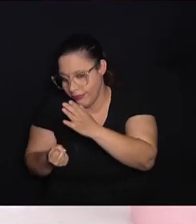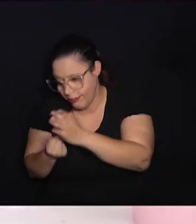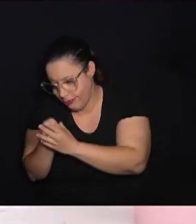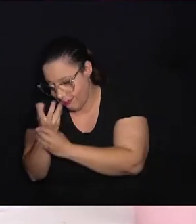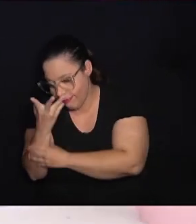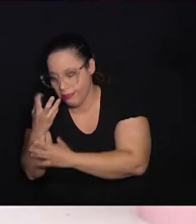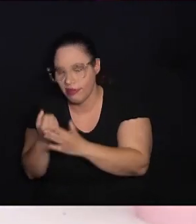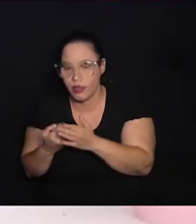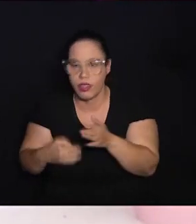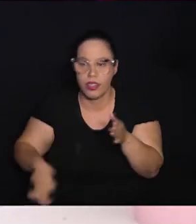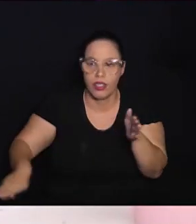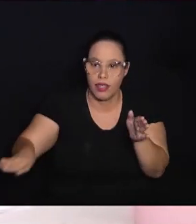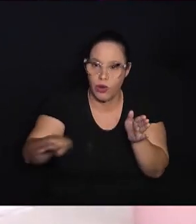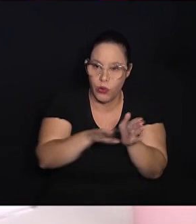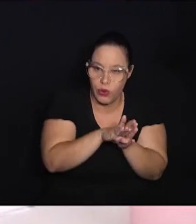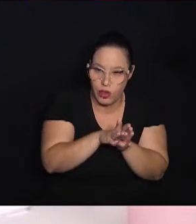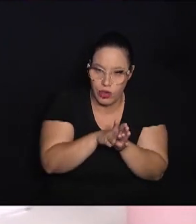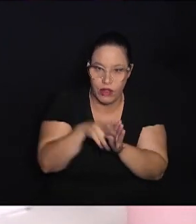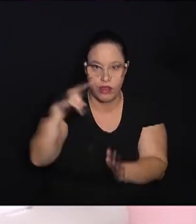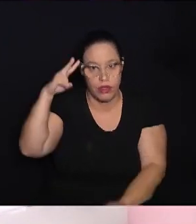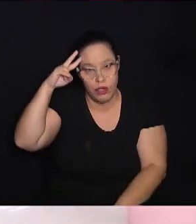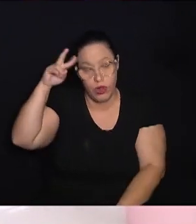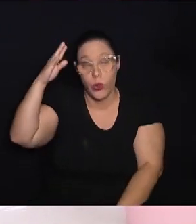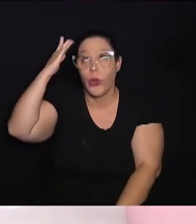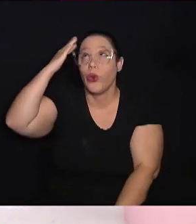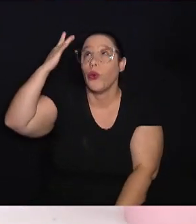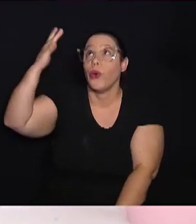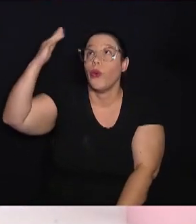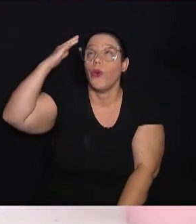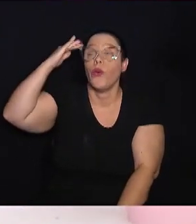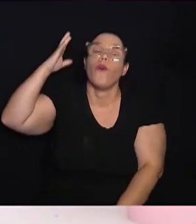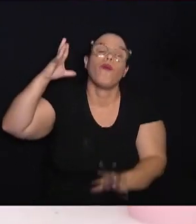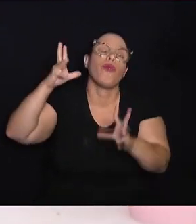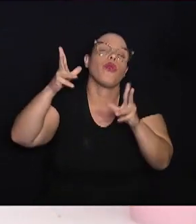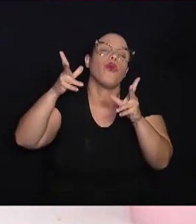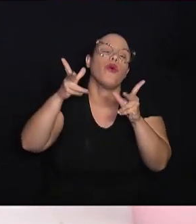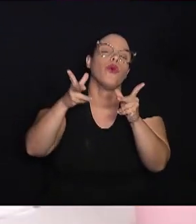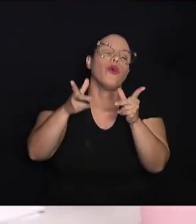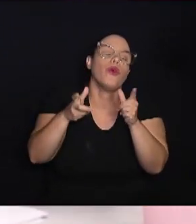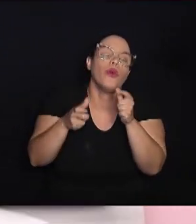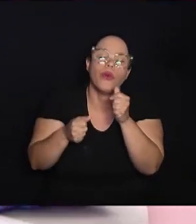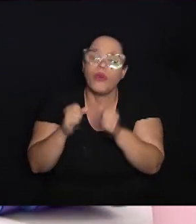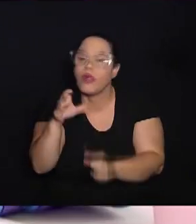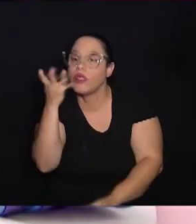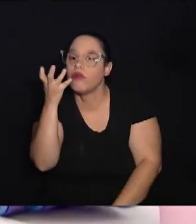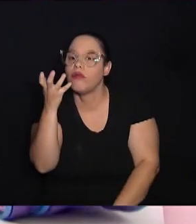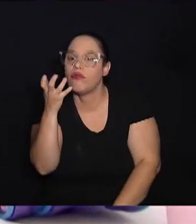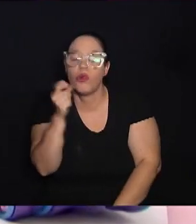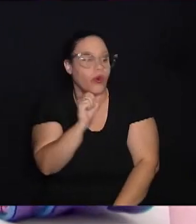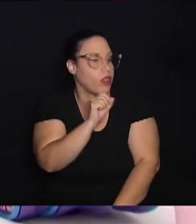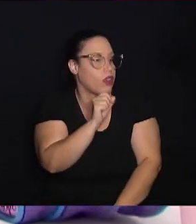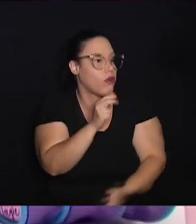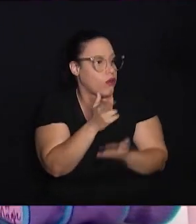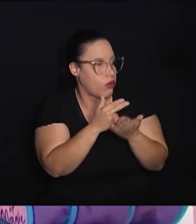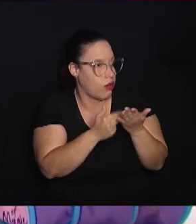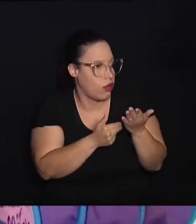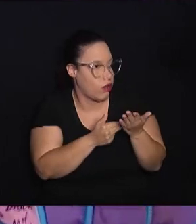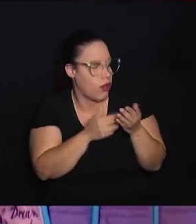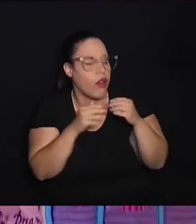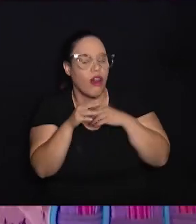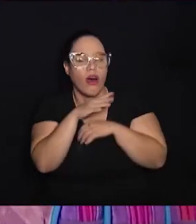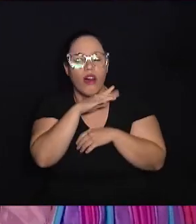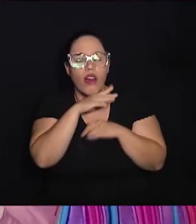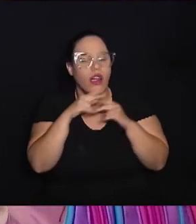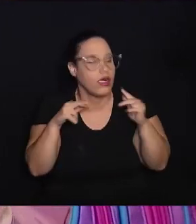eu entro dentro daquela história e imagino todas as cenas e o que você mais gosta de desenhar animais